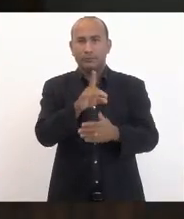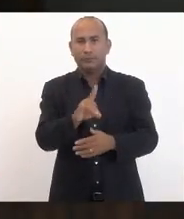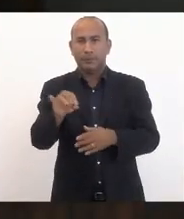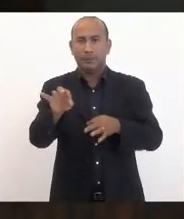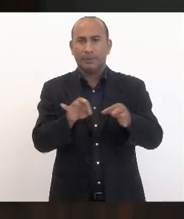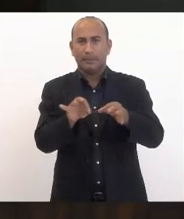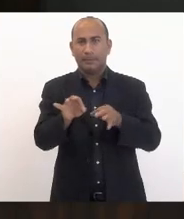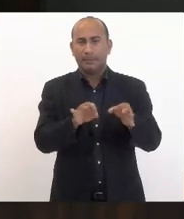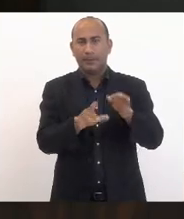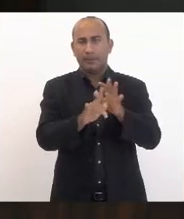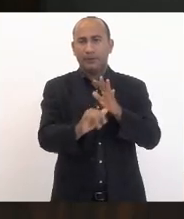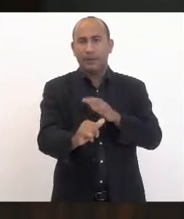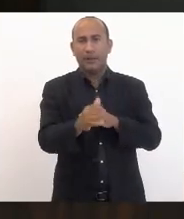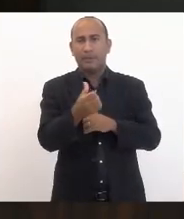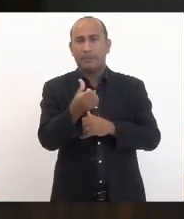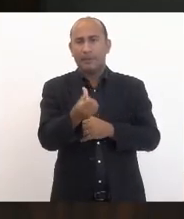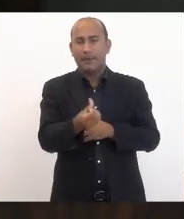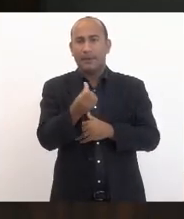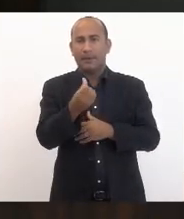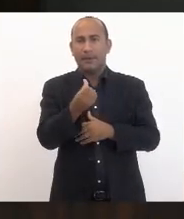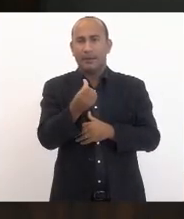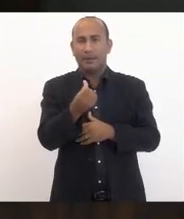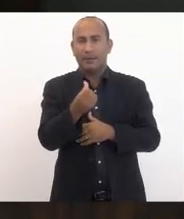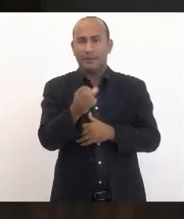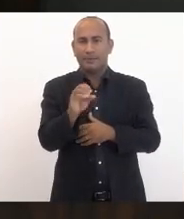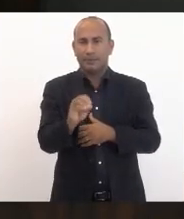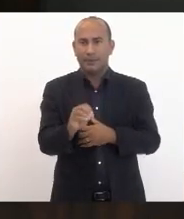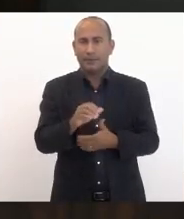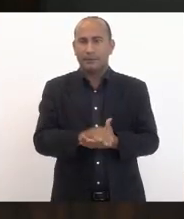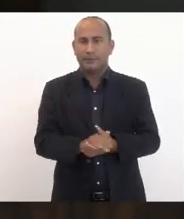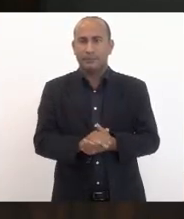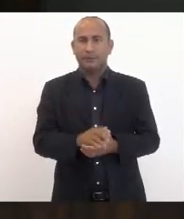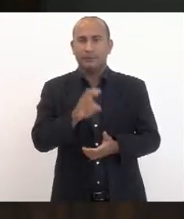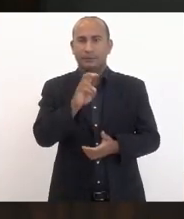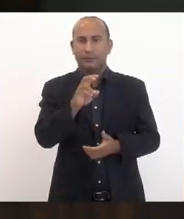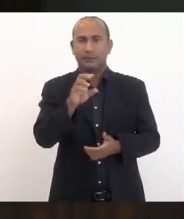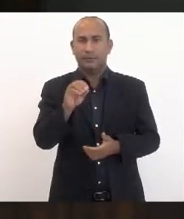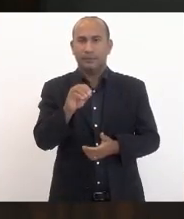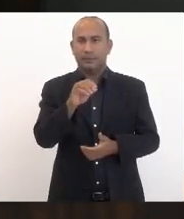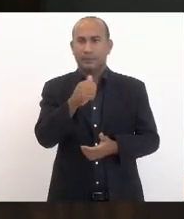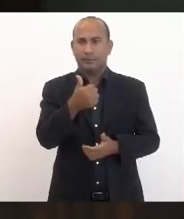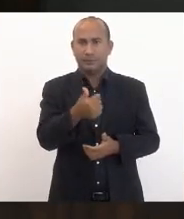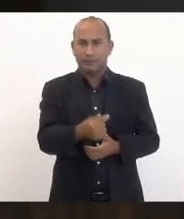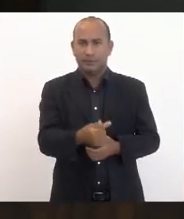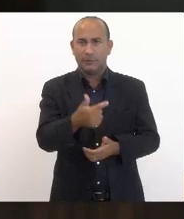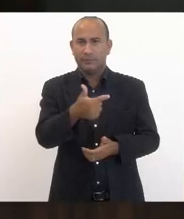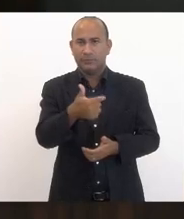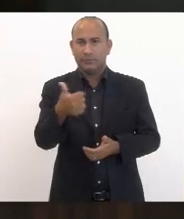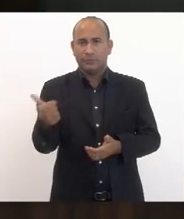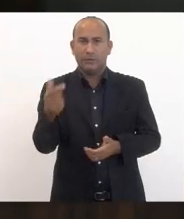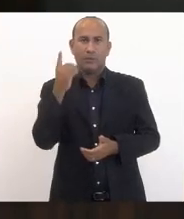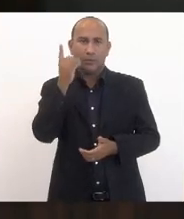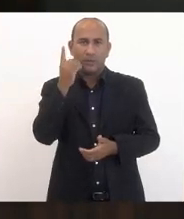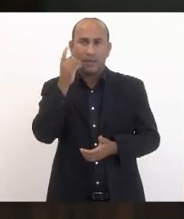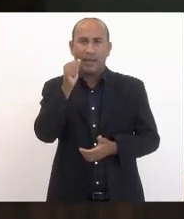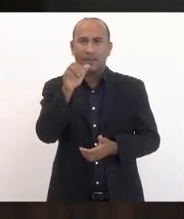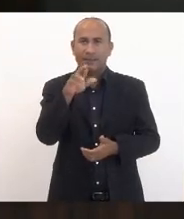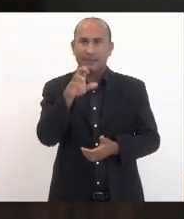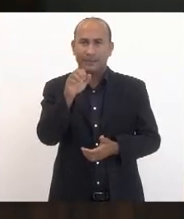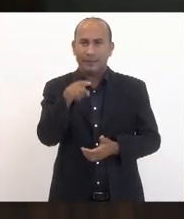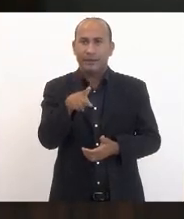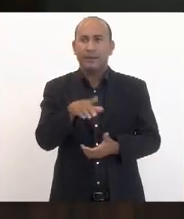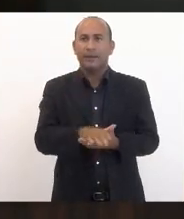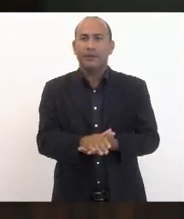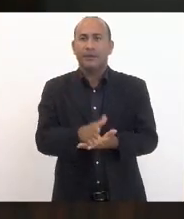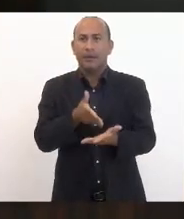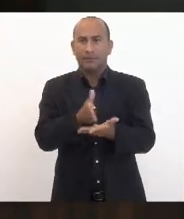lei 4460 e do projeto de lei 501721, deputada Adriana Baltazar. Se os que aprovam, eles que